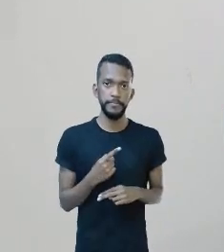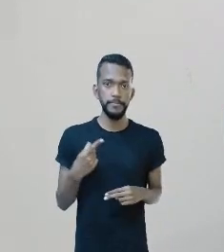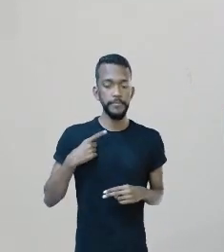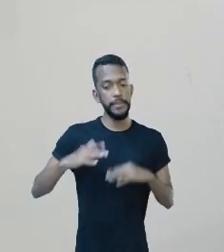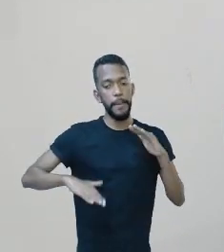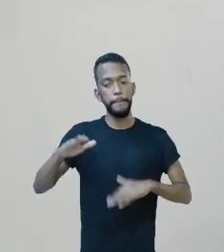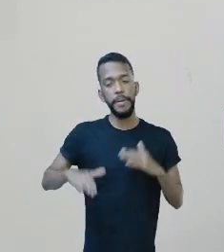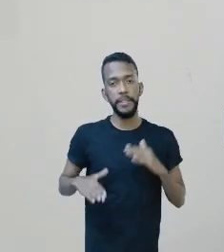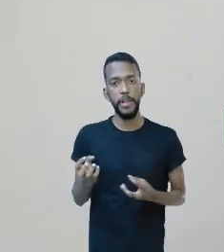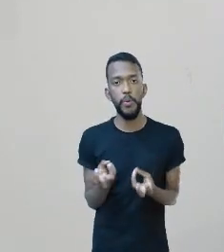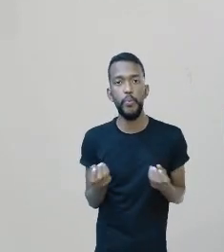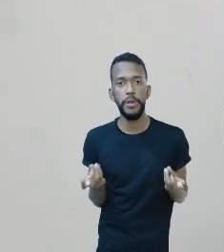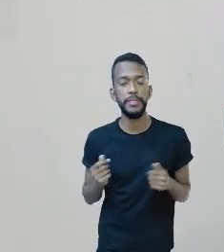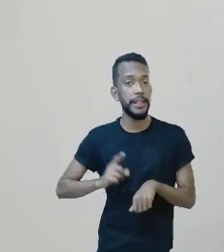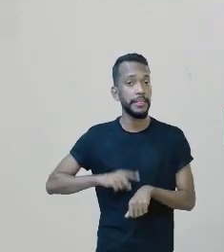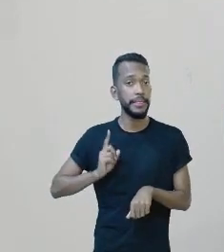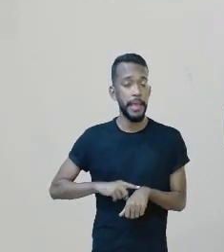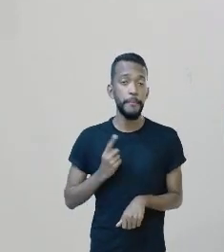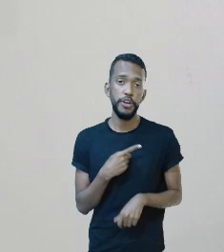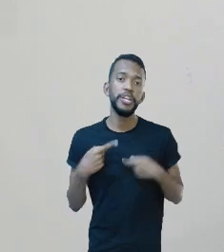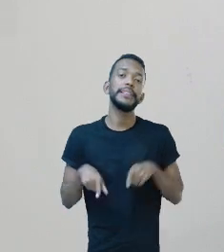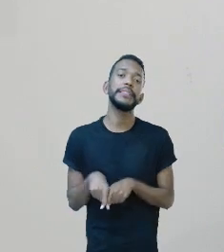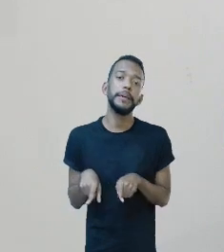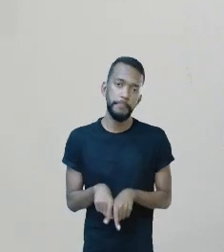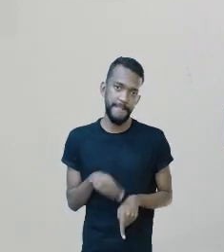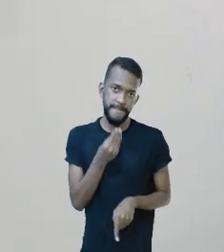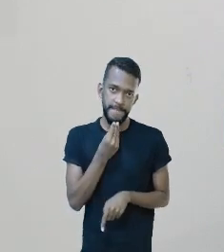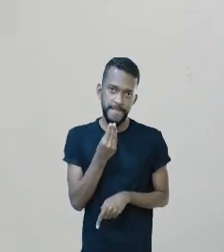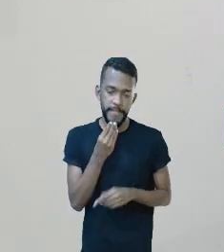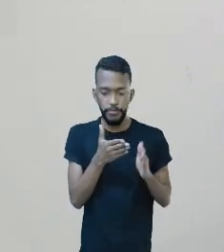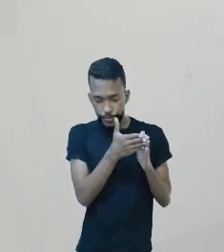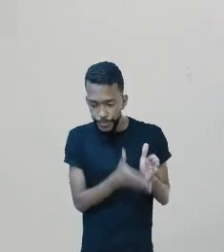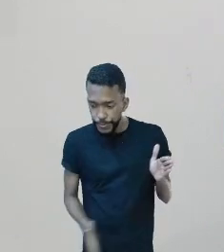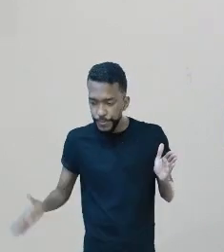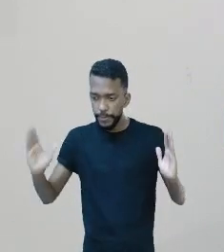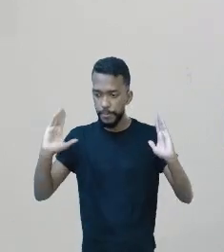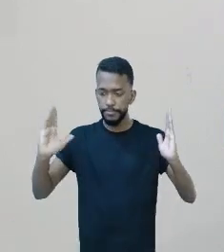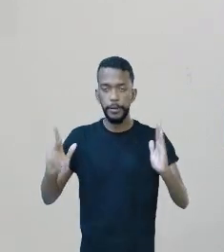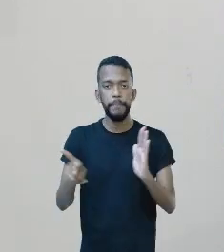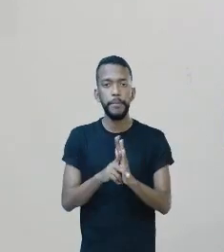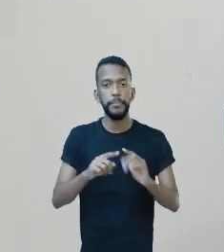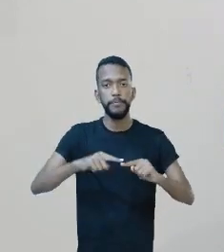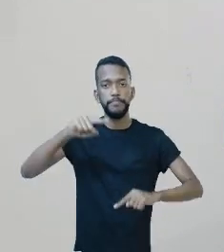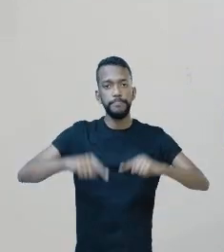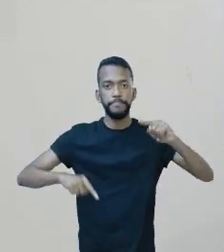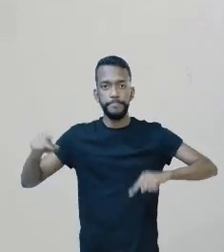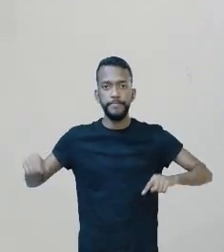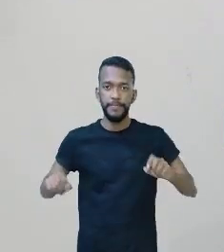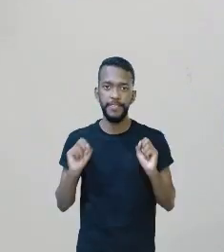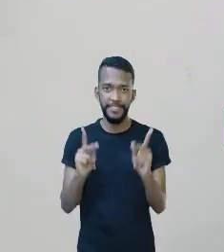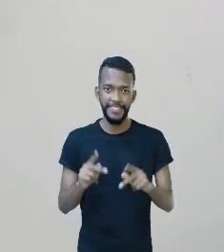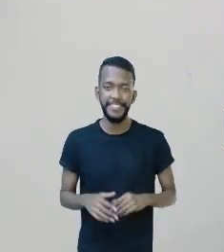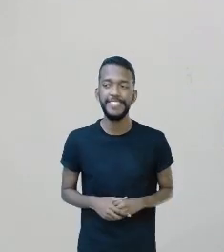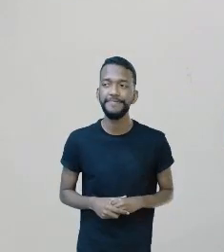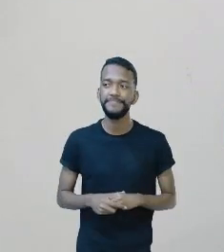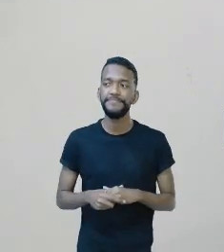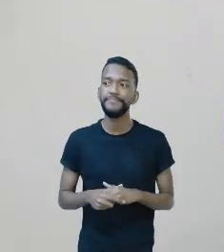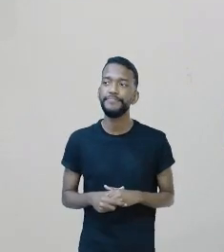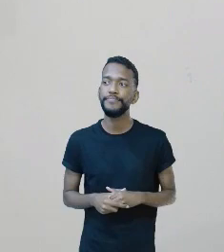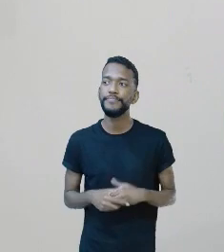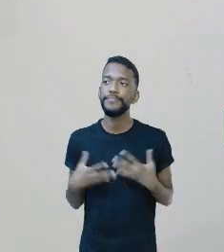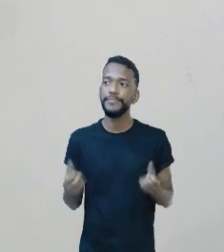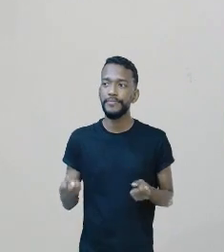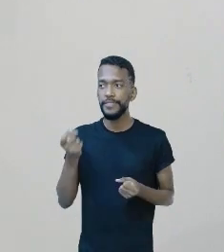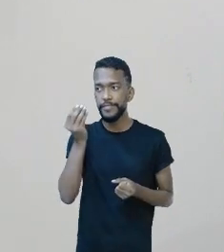da quantidade de tempo, a gente também varia a unidade de medida. Beleza?